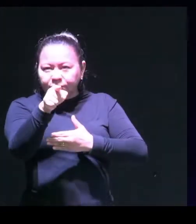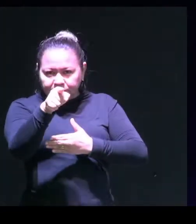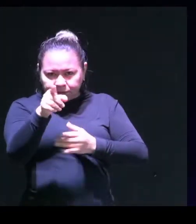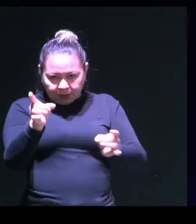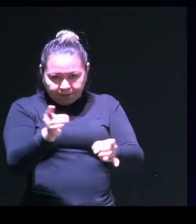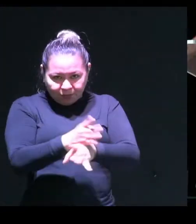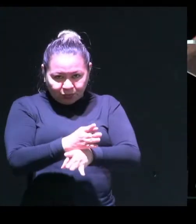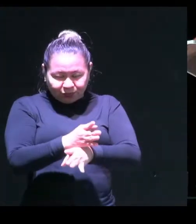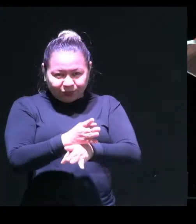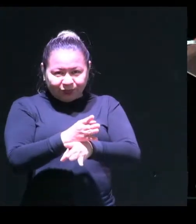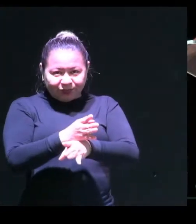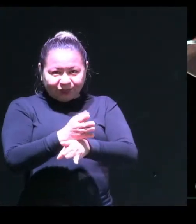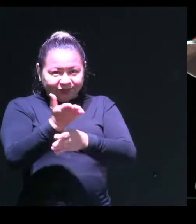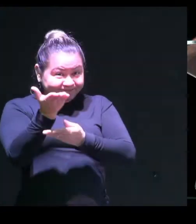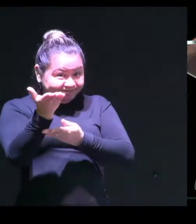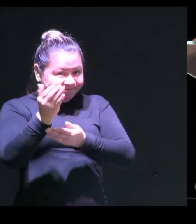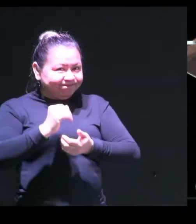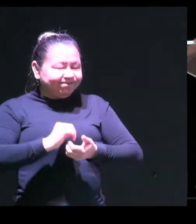está preparado?